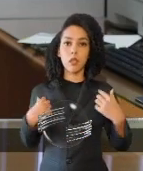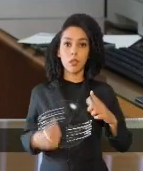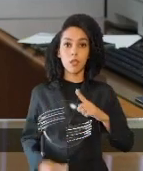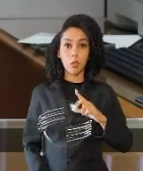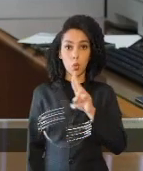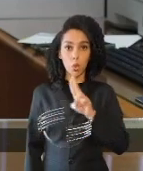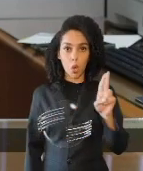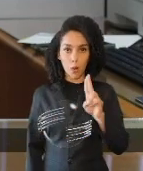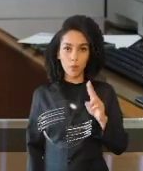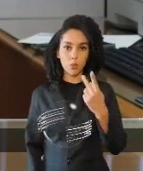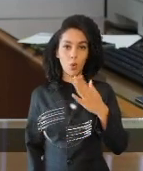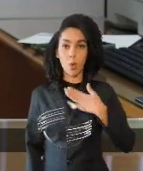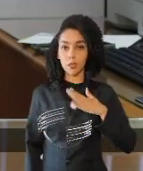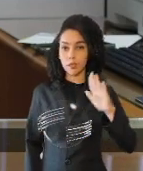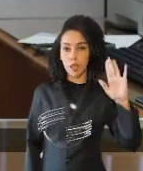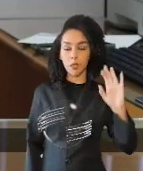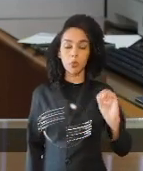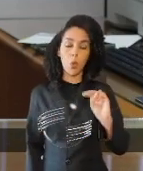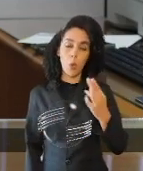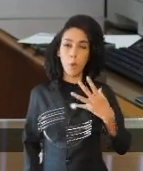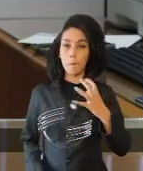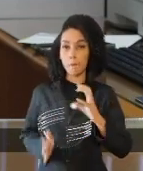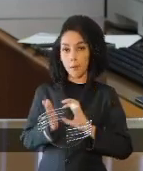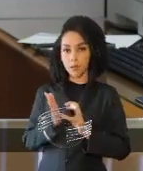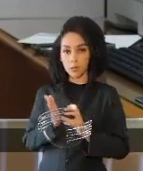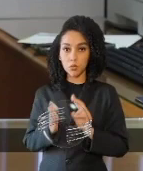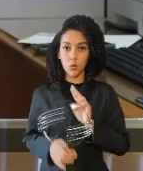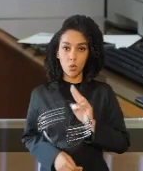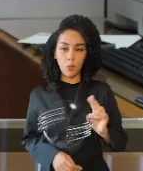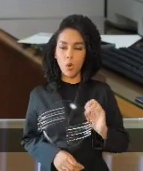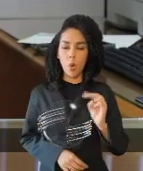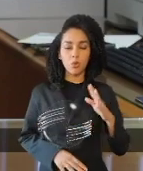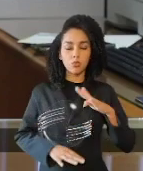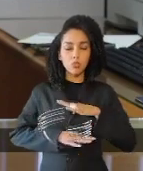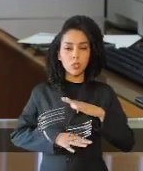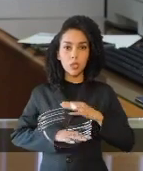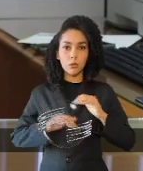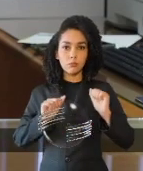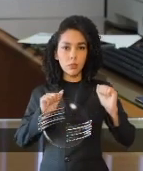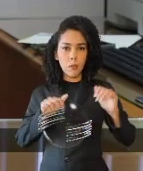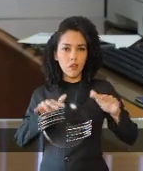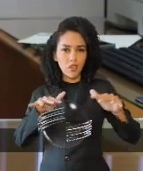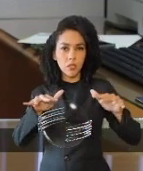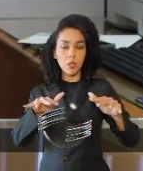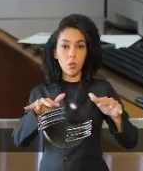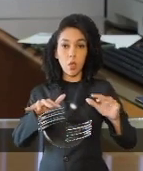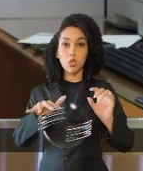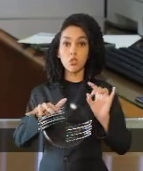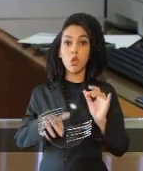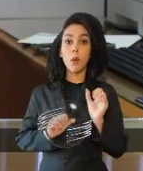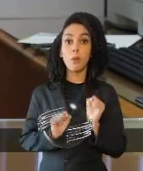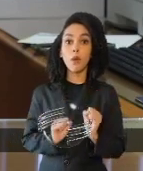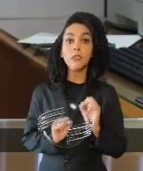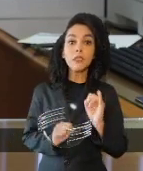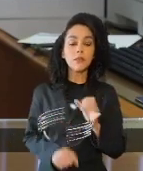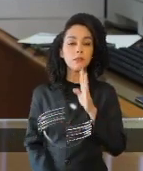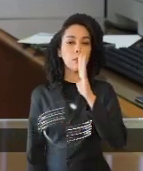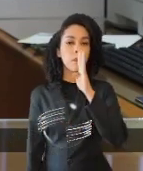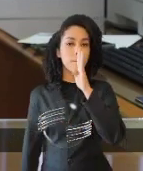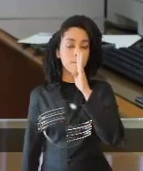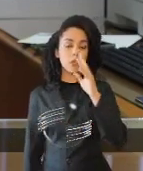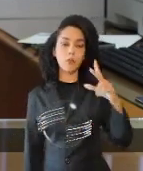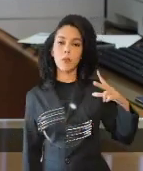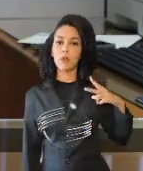nome do seu candidato ou partido político ou outra forma qualquer de manifestação isso é permitida de forma individual e